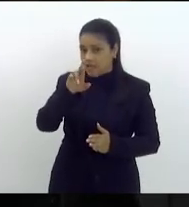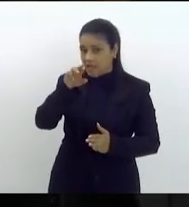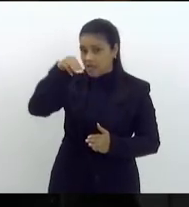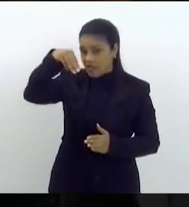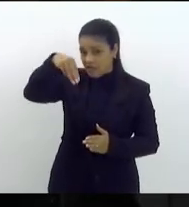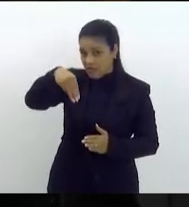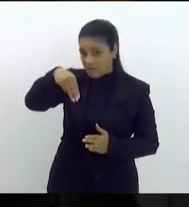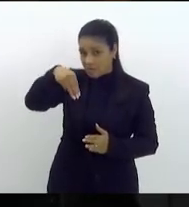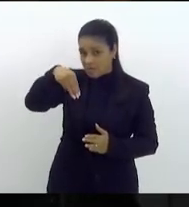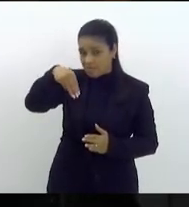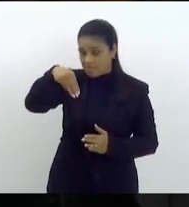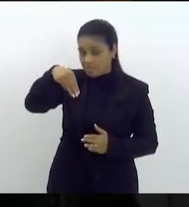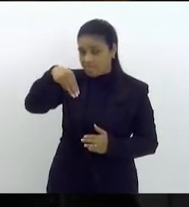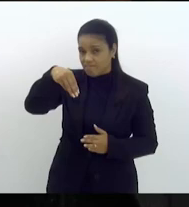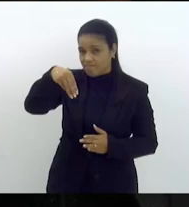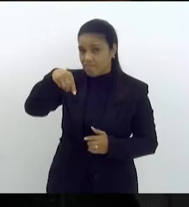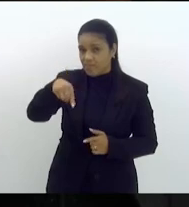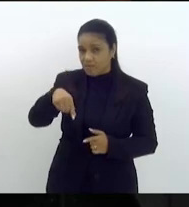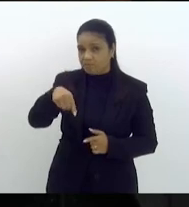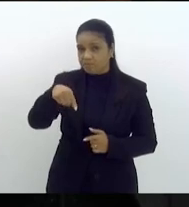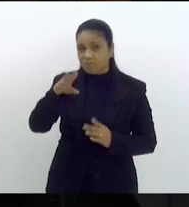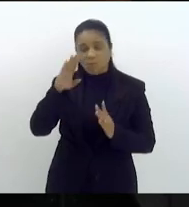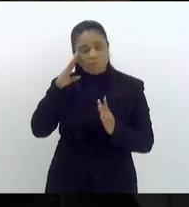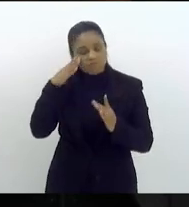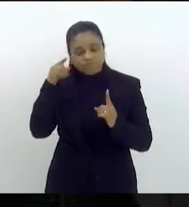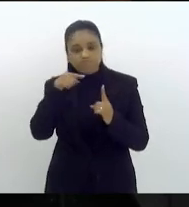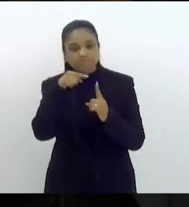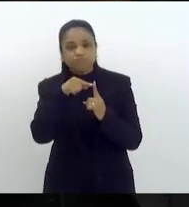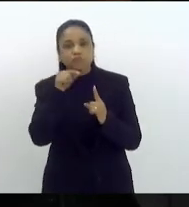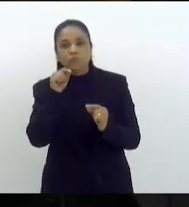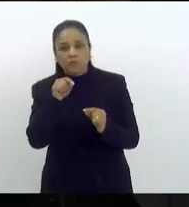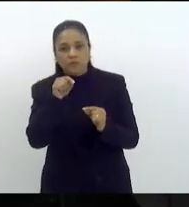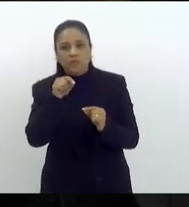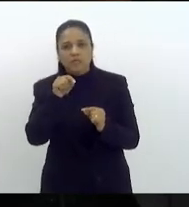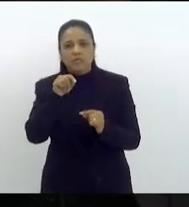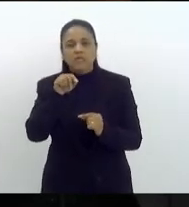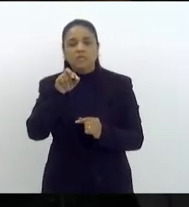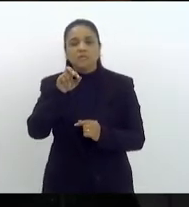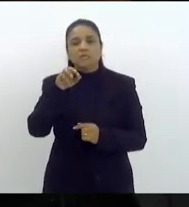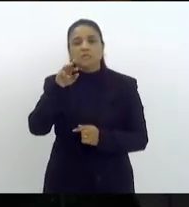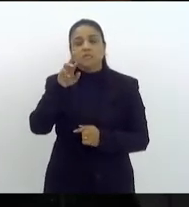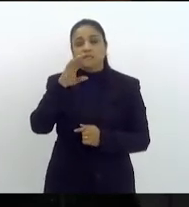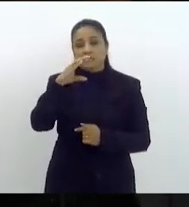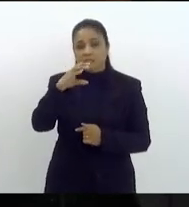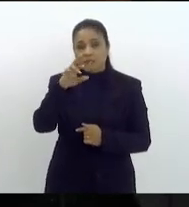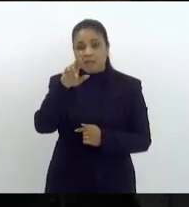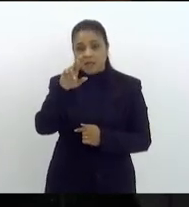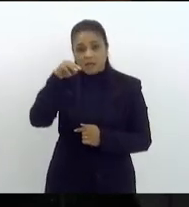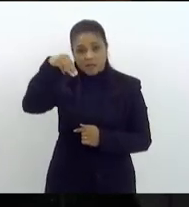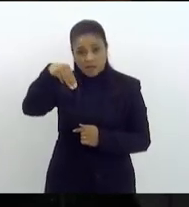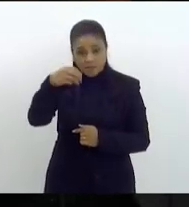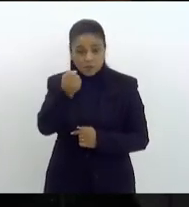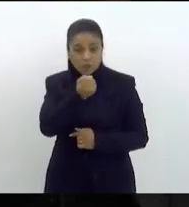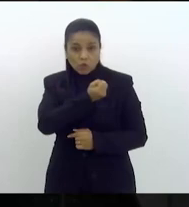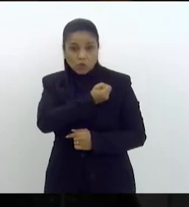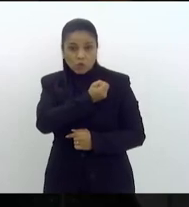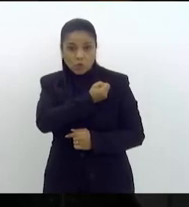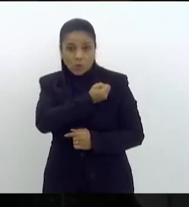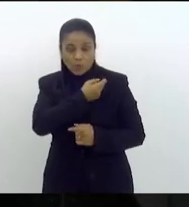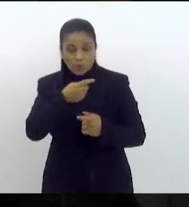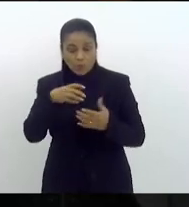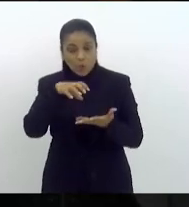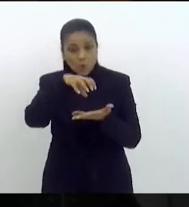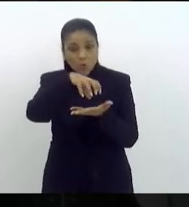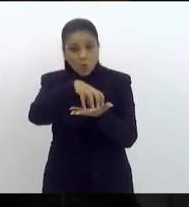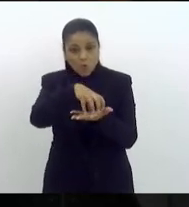de conservadores CRM são os números dos conselhos regionais de medicina e